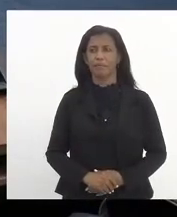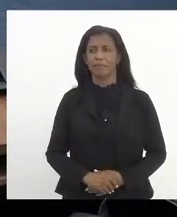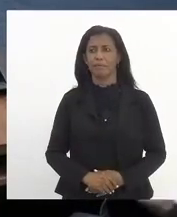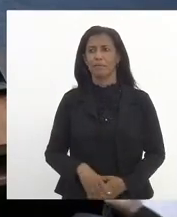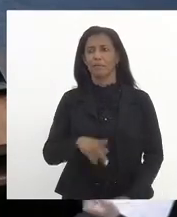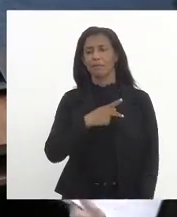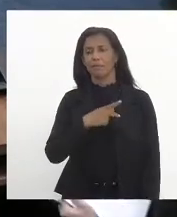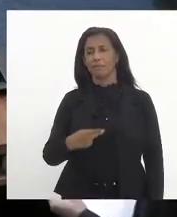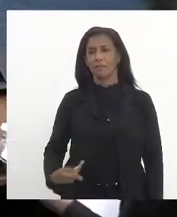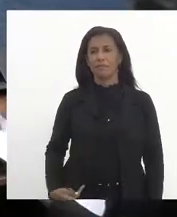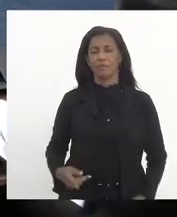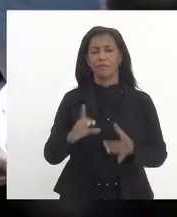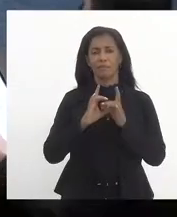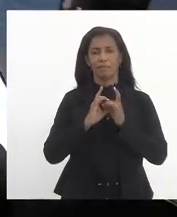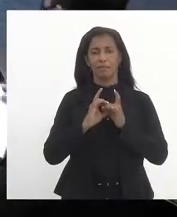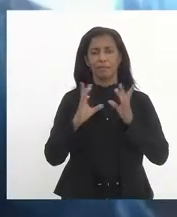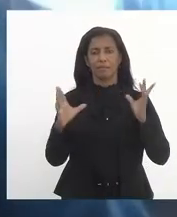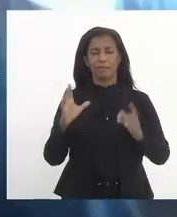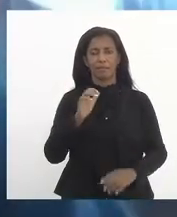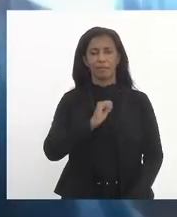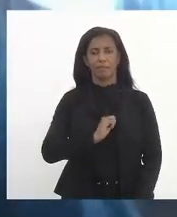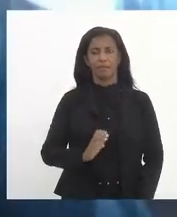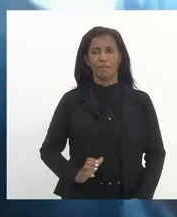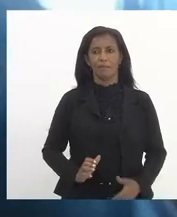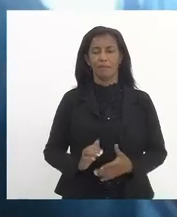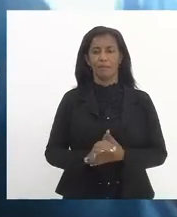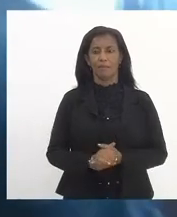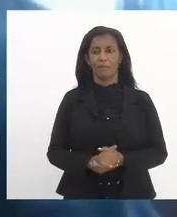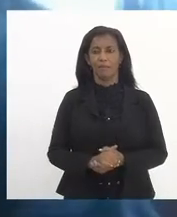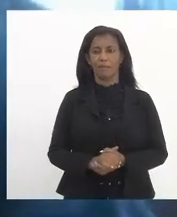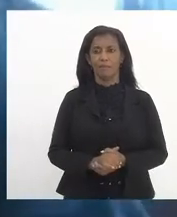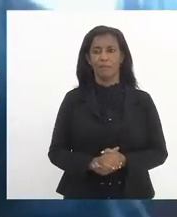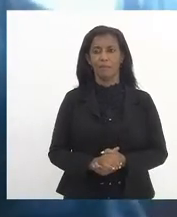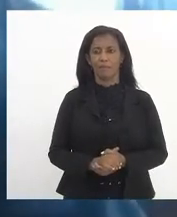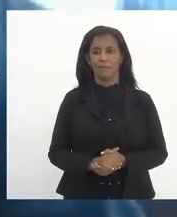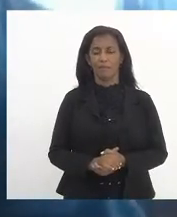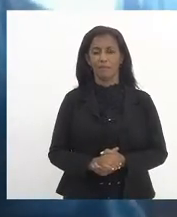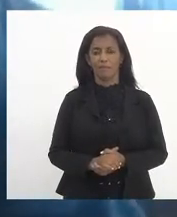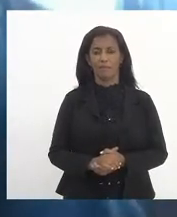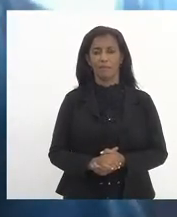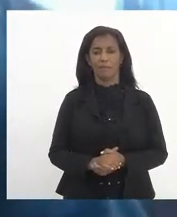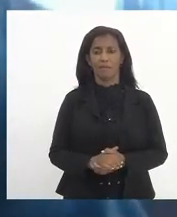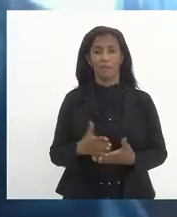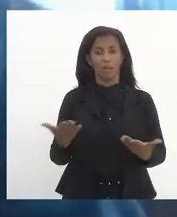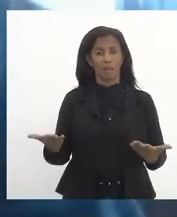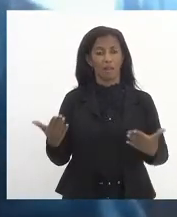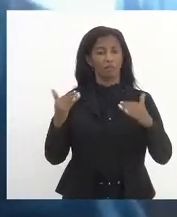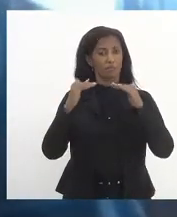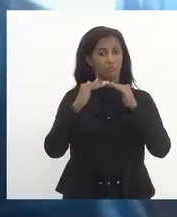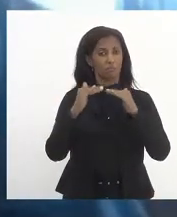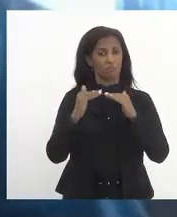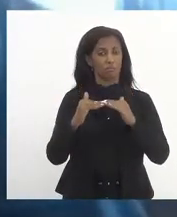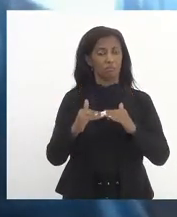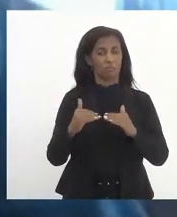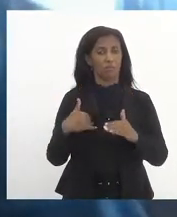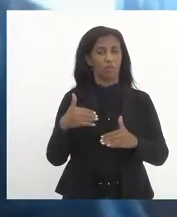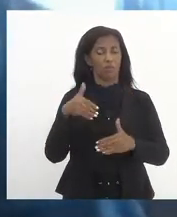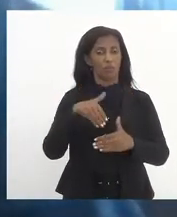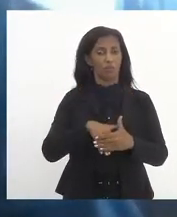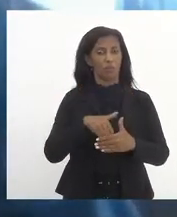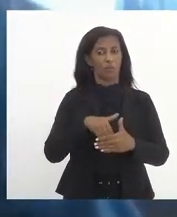Presidente democrático André Siciliano. Bom, queria declarar, claro, meu voto favorável